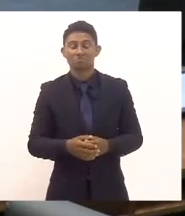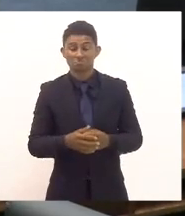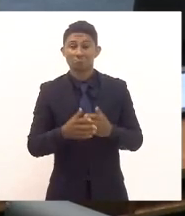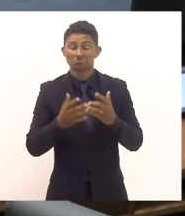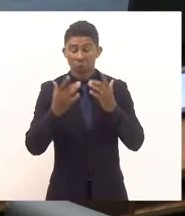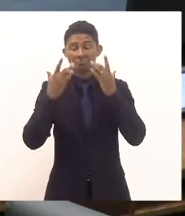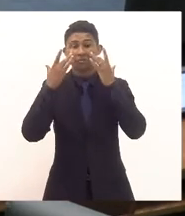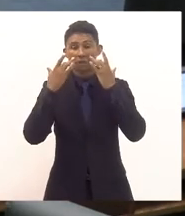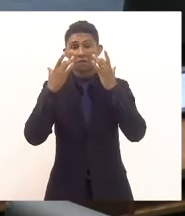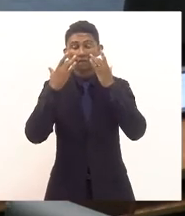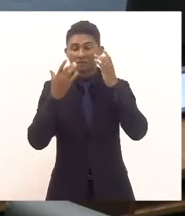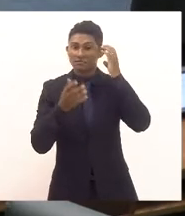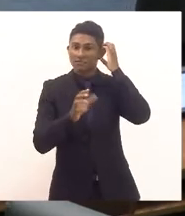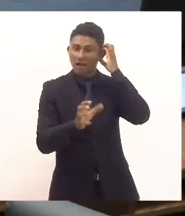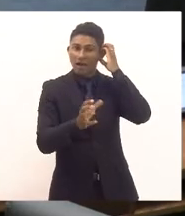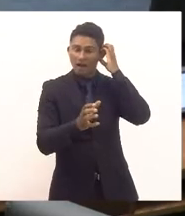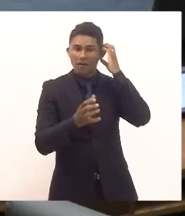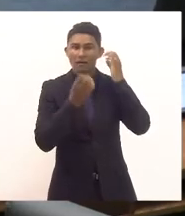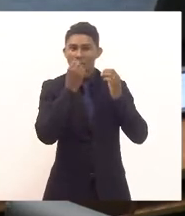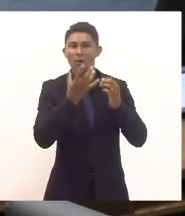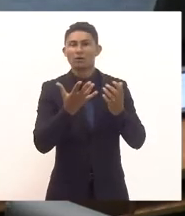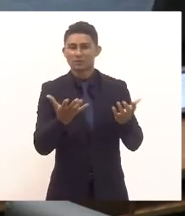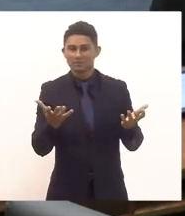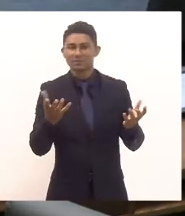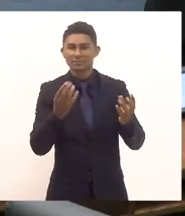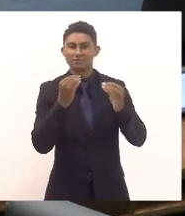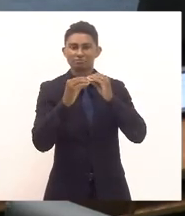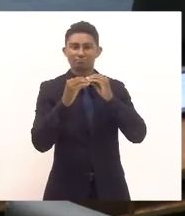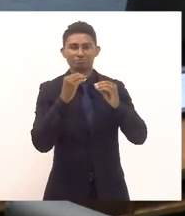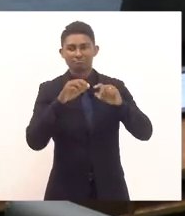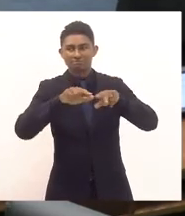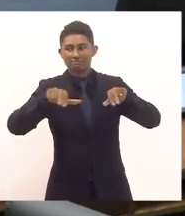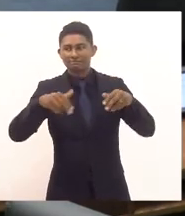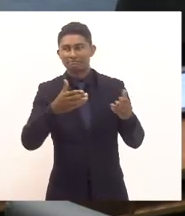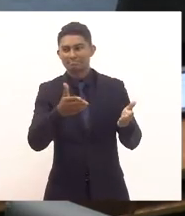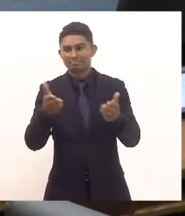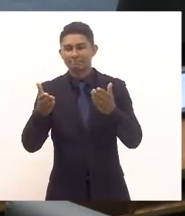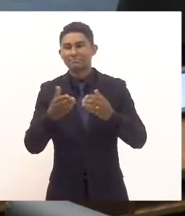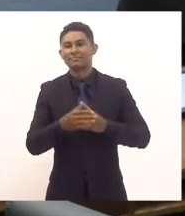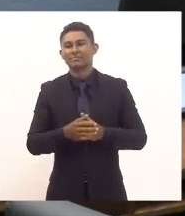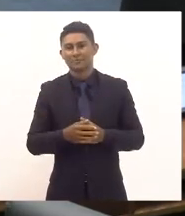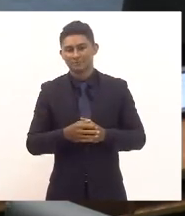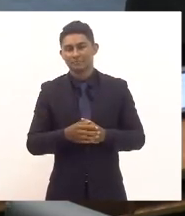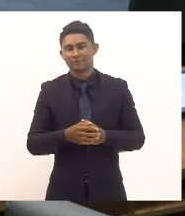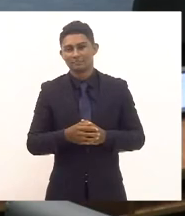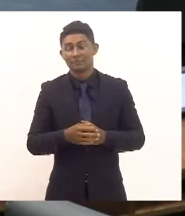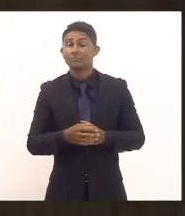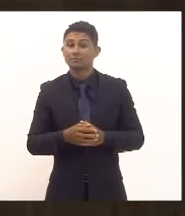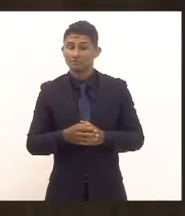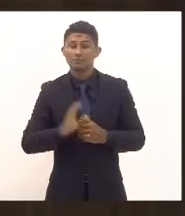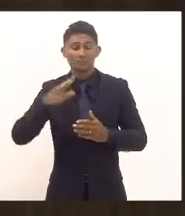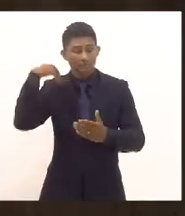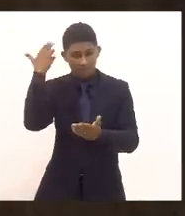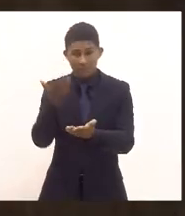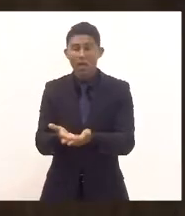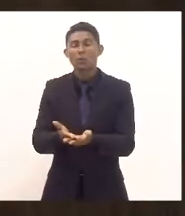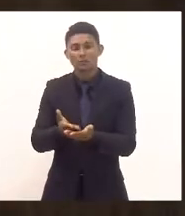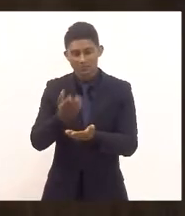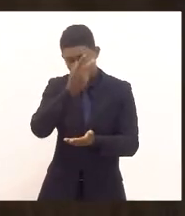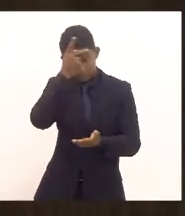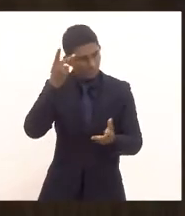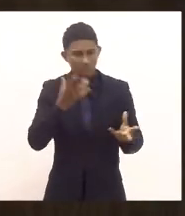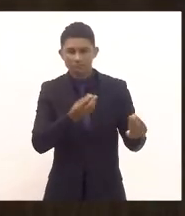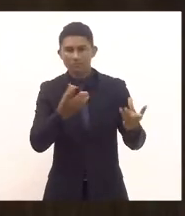e precederam as novelas televisados as telenovelas e que estão ainda no imaginário de tanta